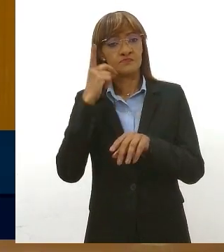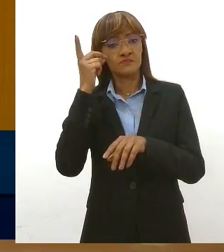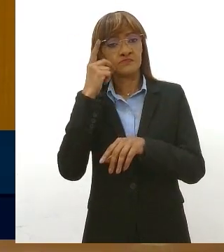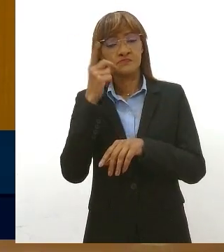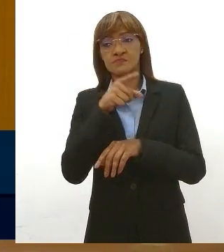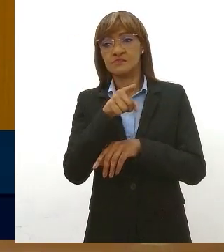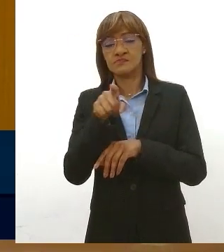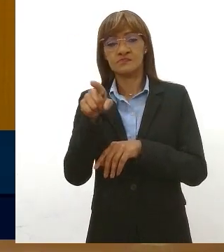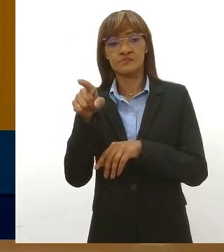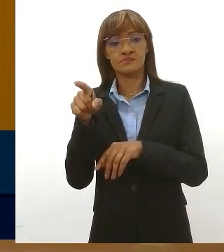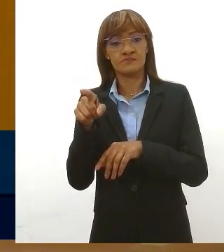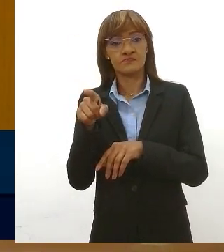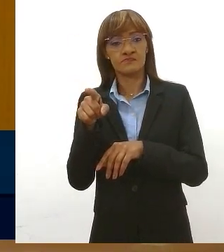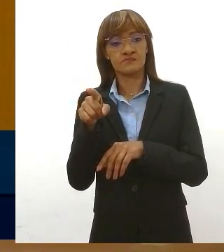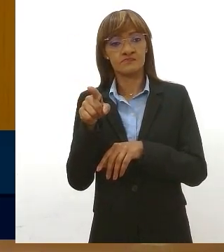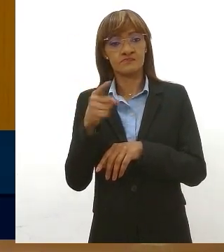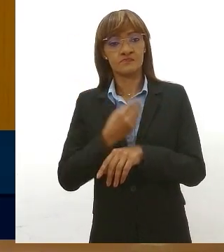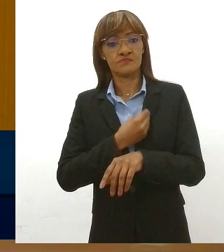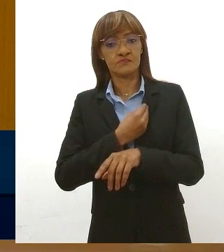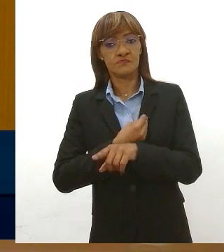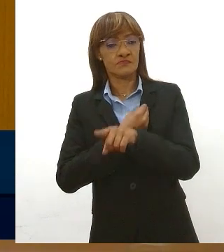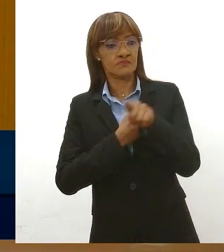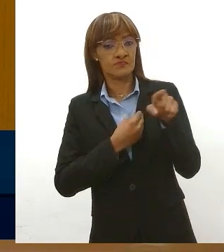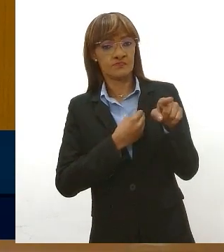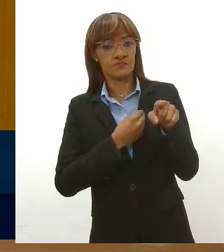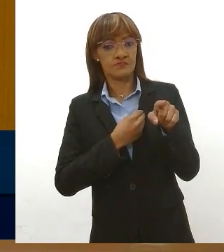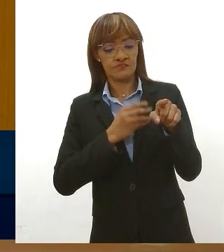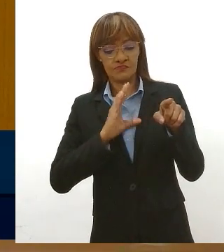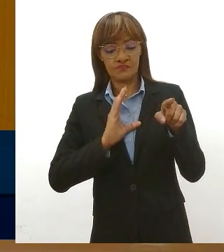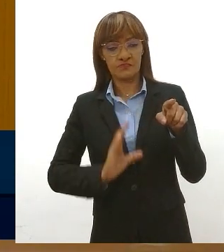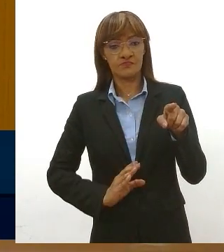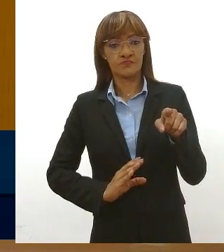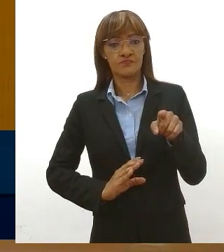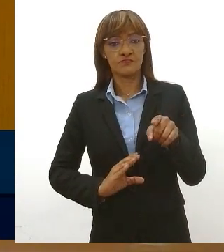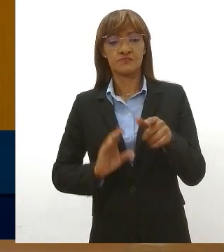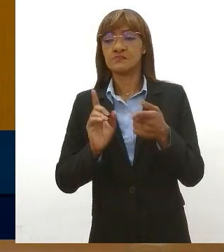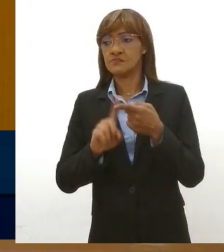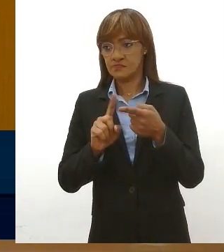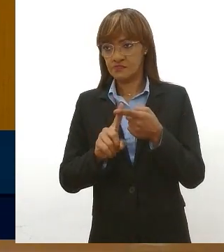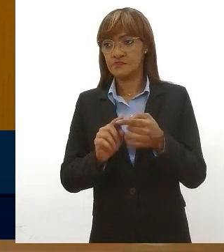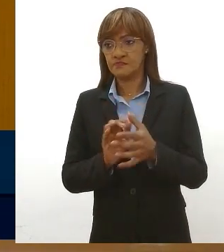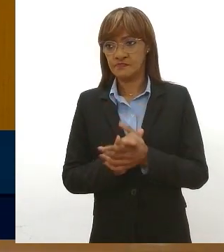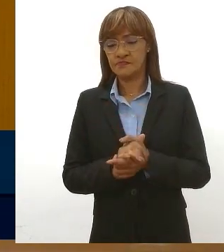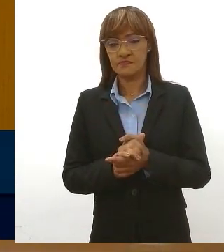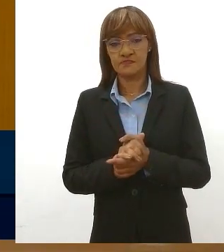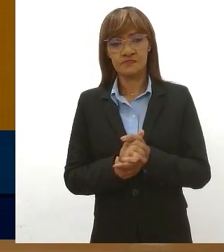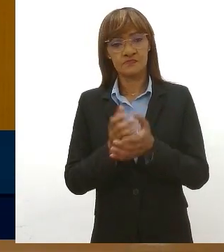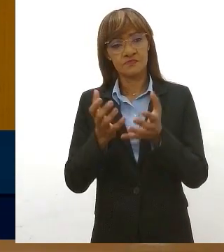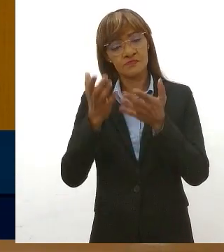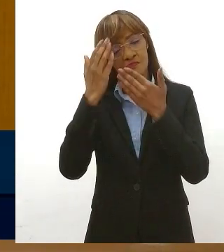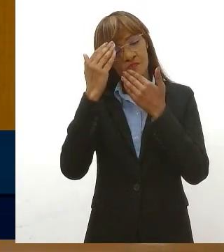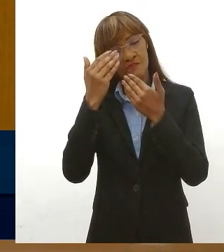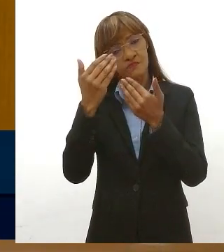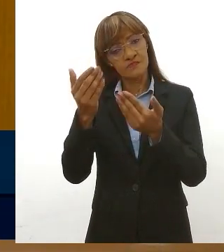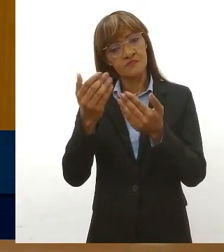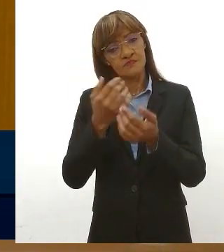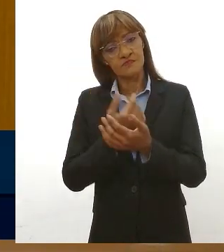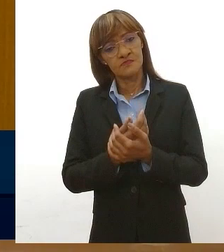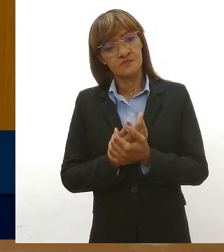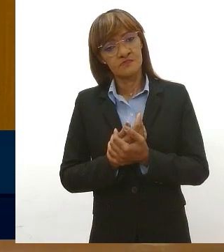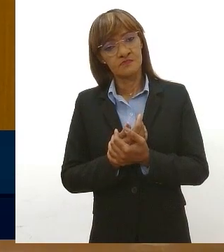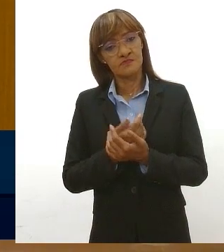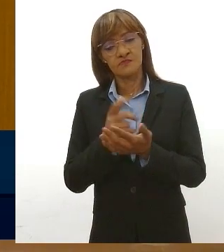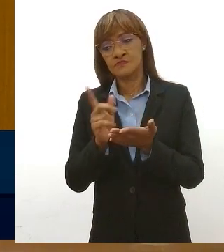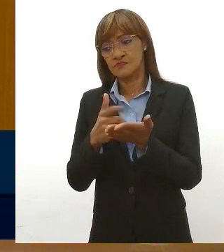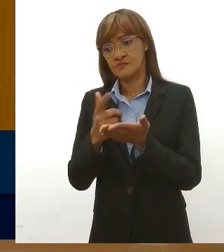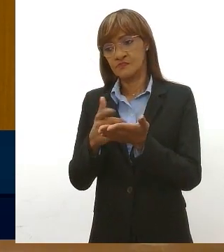de vocês enquanto cidadão. Eu quero desde já agradecer por esse exemplar e também dizer aos nossos nobres deputados que